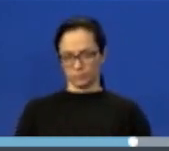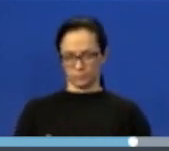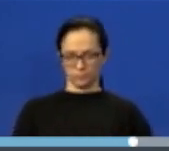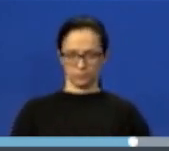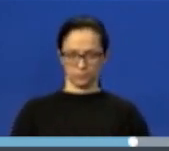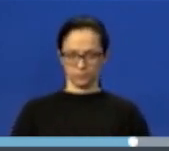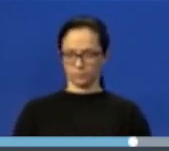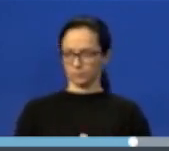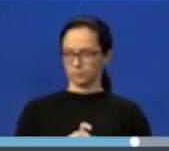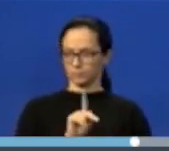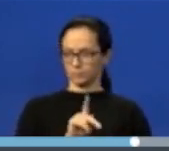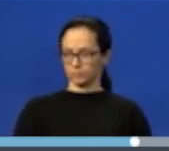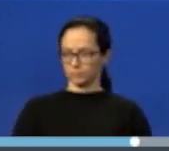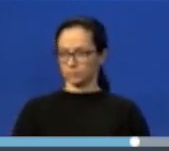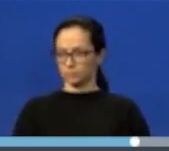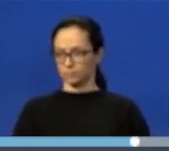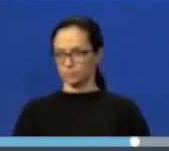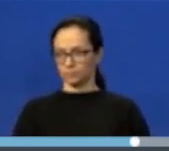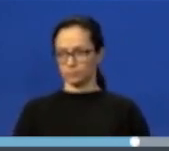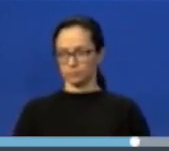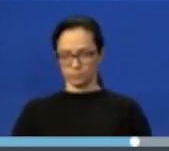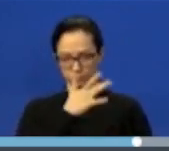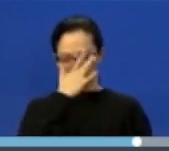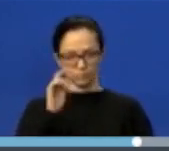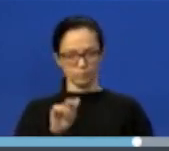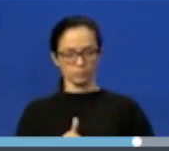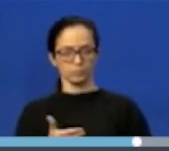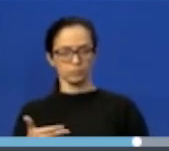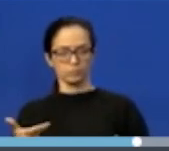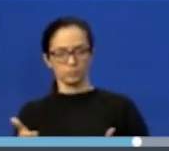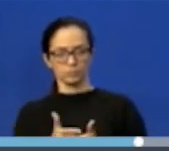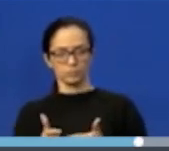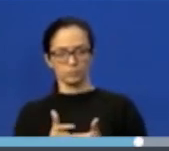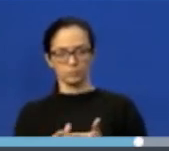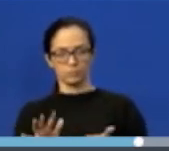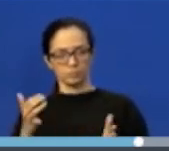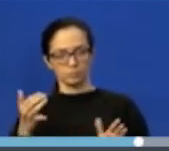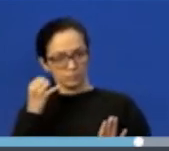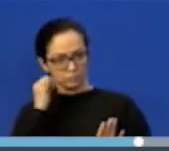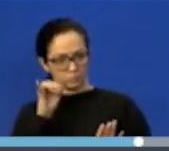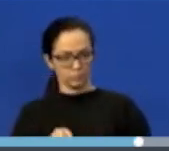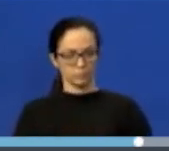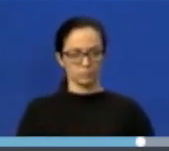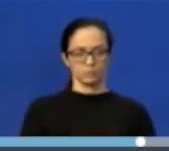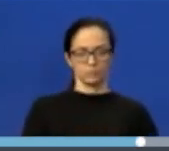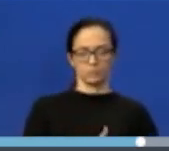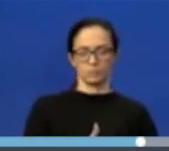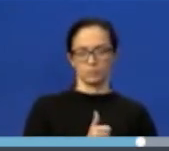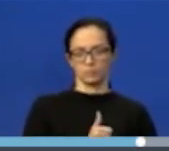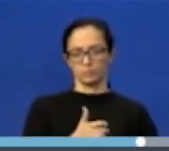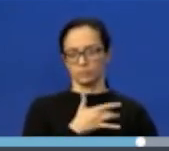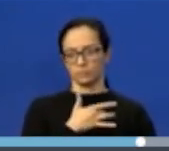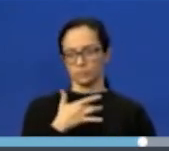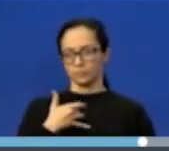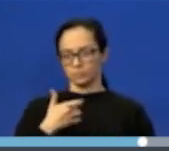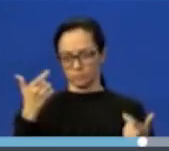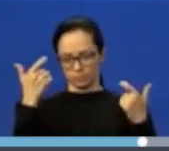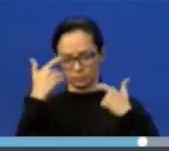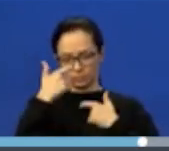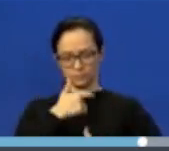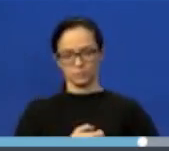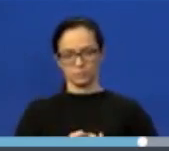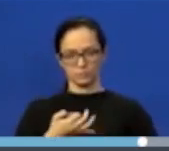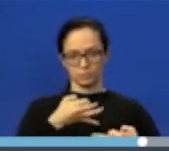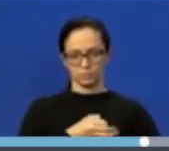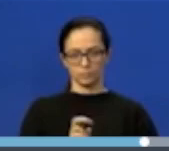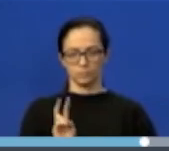transmitidas para outras pessoas, e incluído, é necessário também que os próprios profissionais de saúde eles tenham uma paramenta adequada para